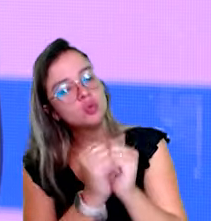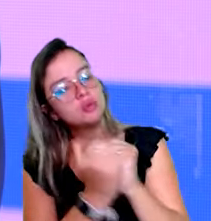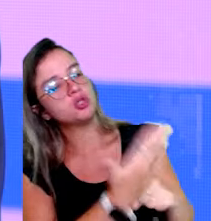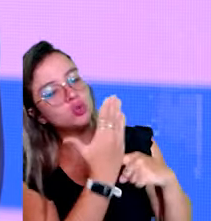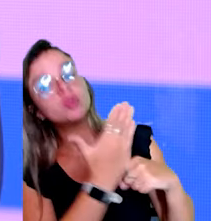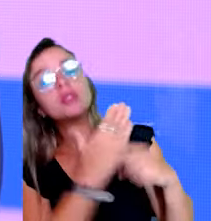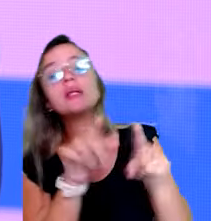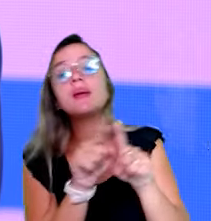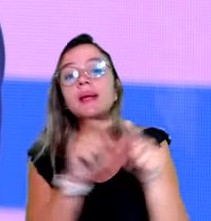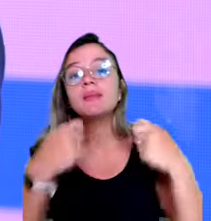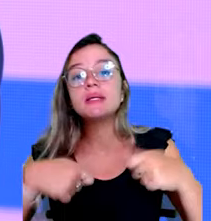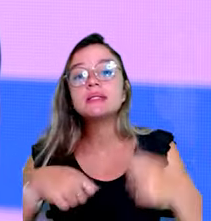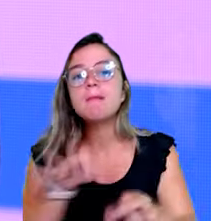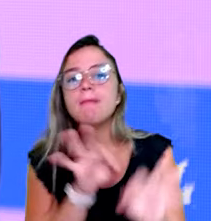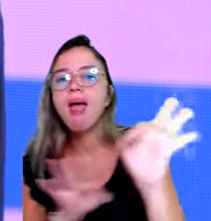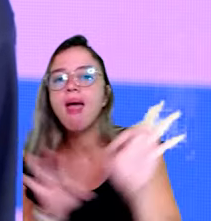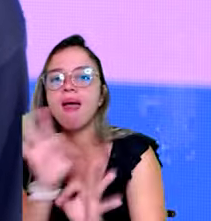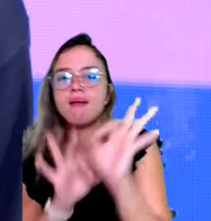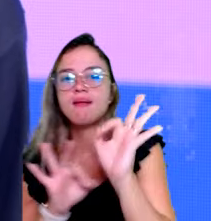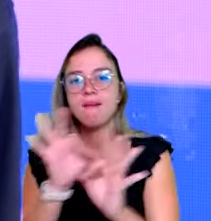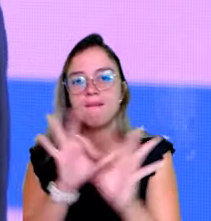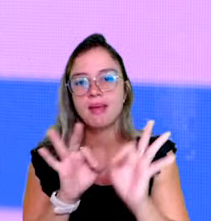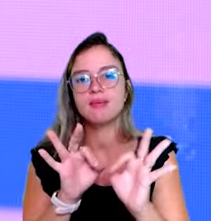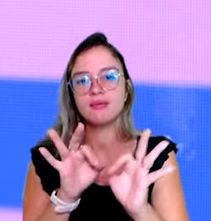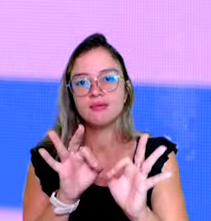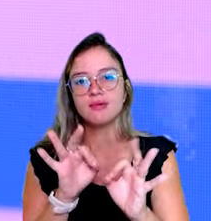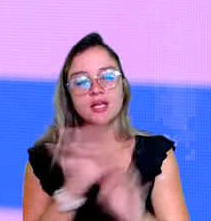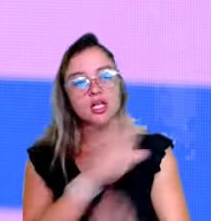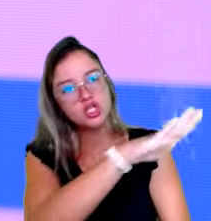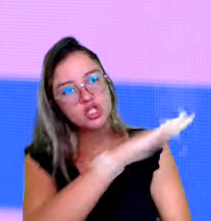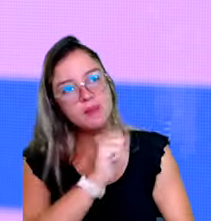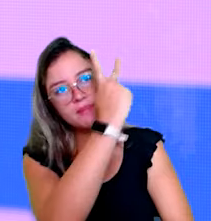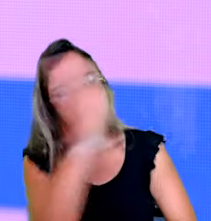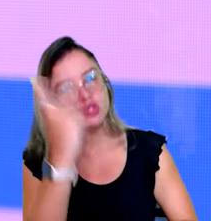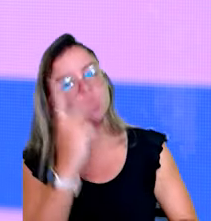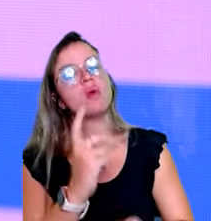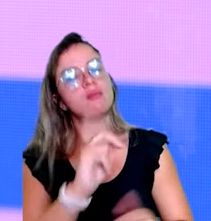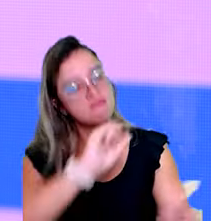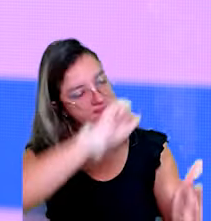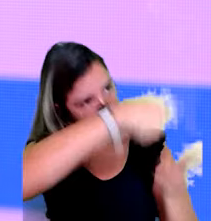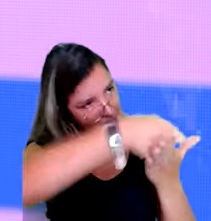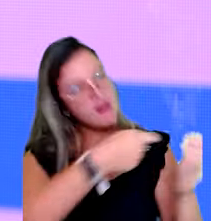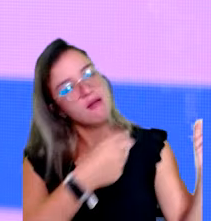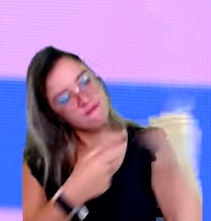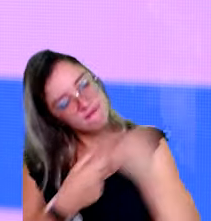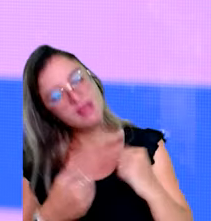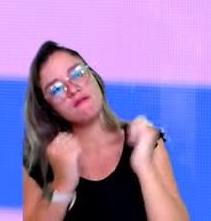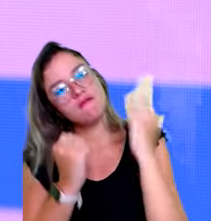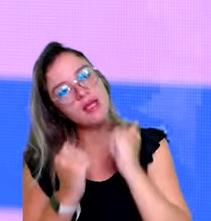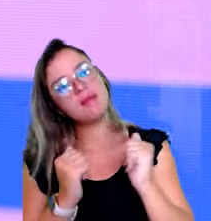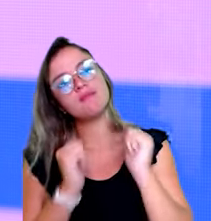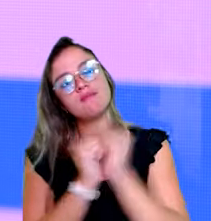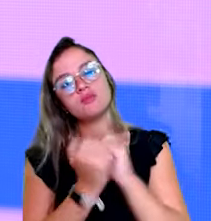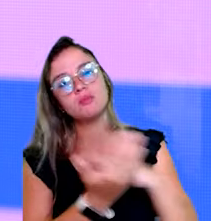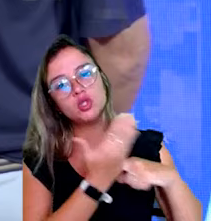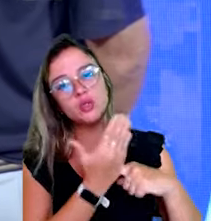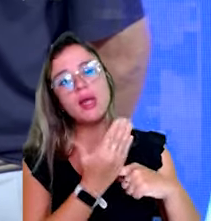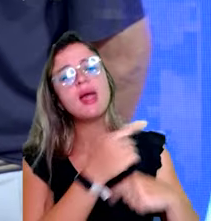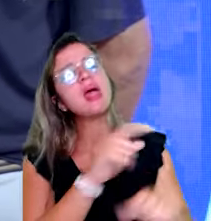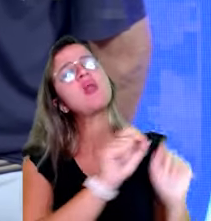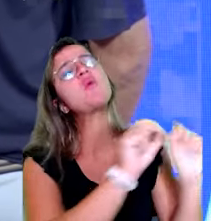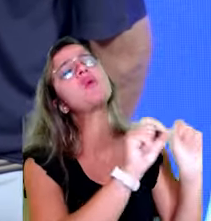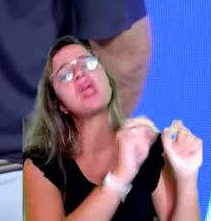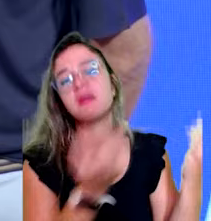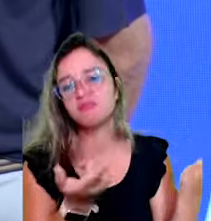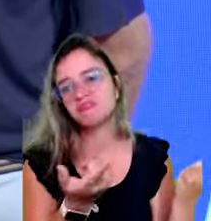para contratar alguém para ajudá-la, para dar suporte para ela e identifique que tipo de atividades essa pessoa vai fazer.